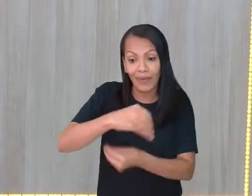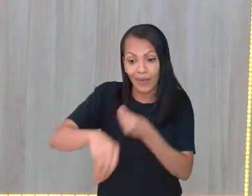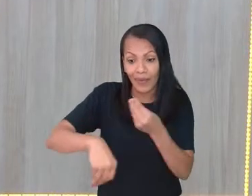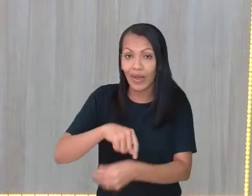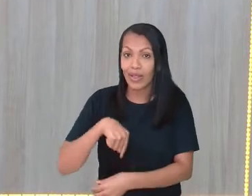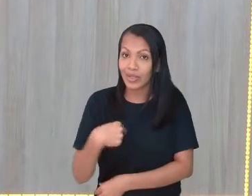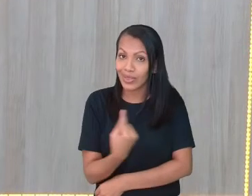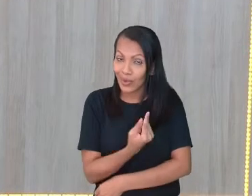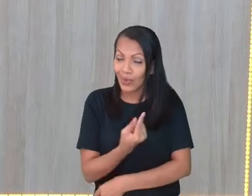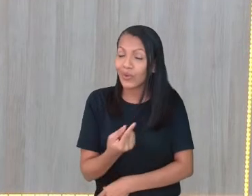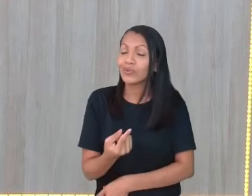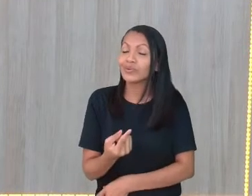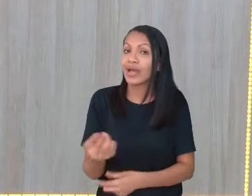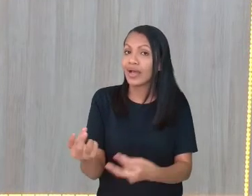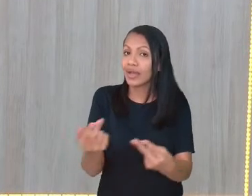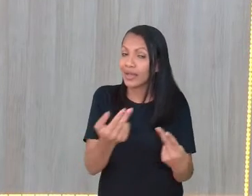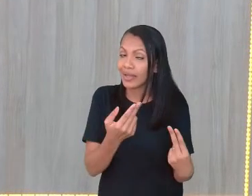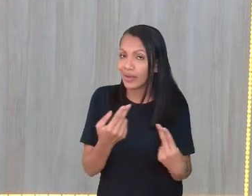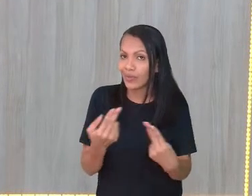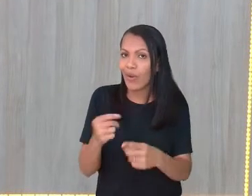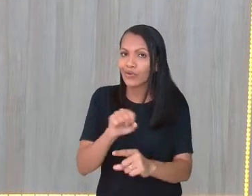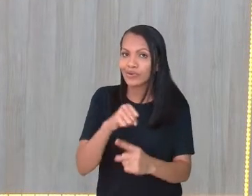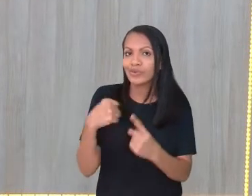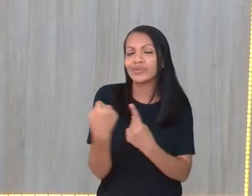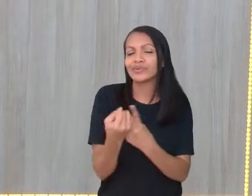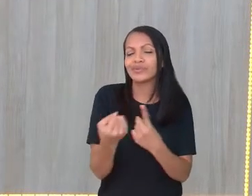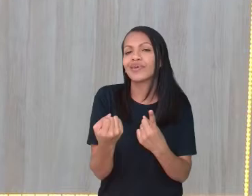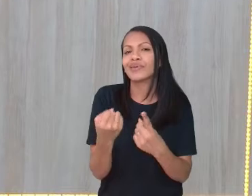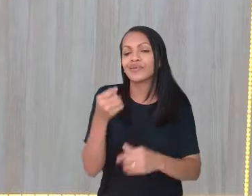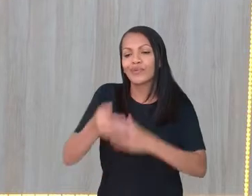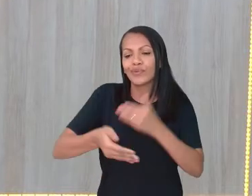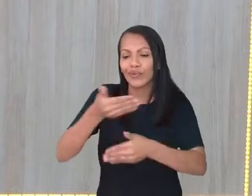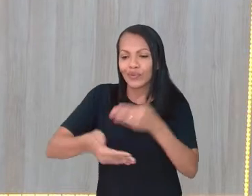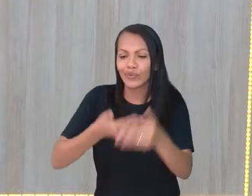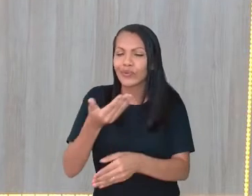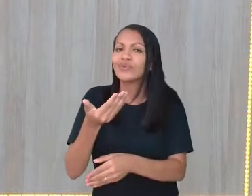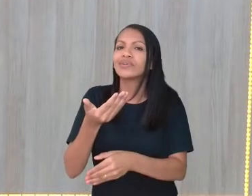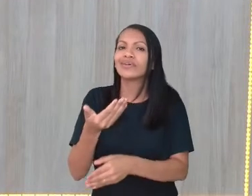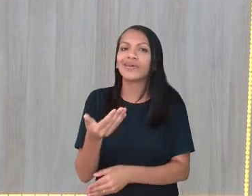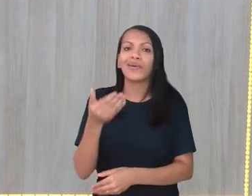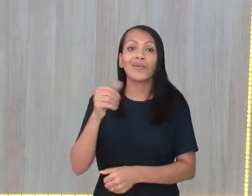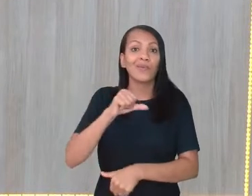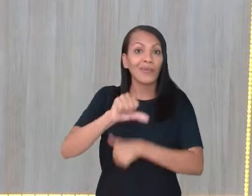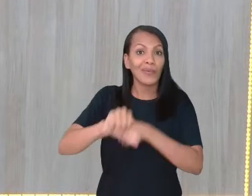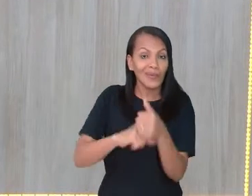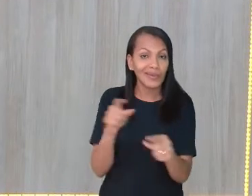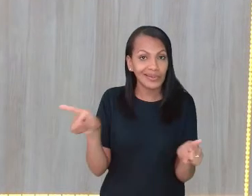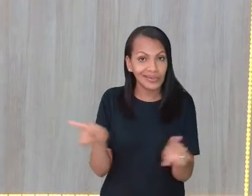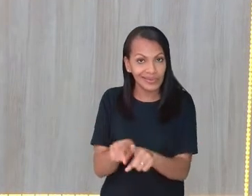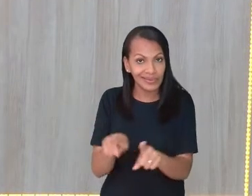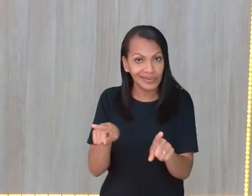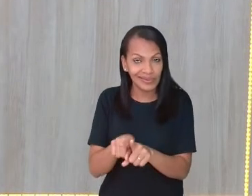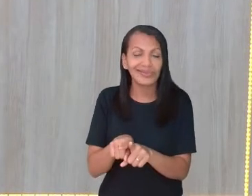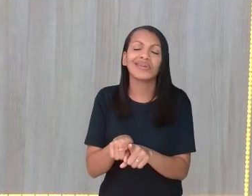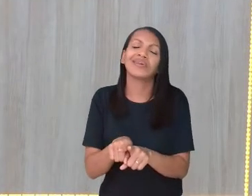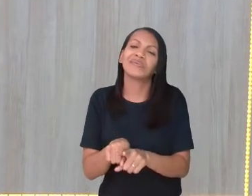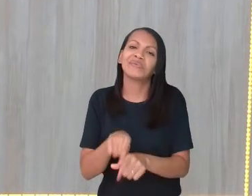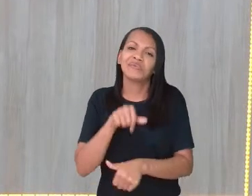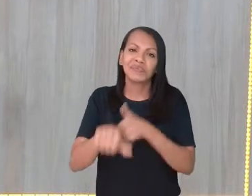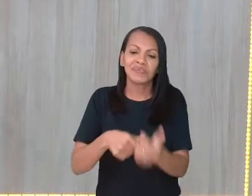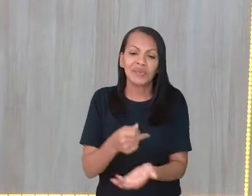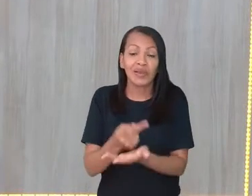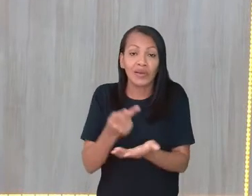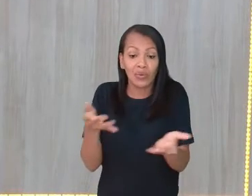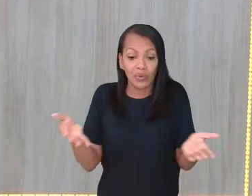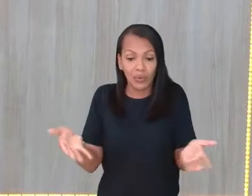nossa sociedade ela é constituída de mudanças. E o nosso dever é fazer com que essas mudanças elas vão acontecendo. Para